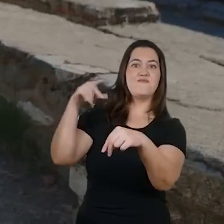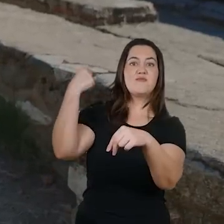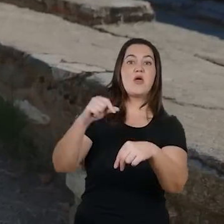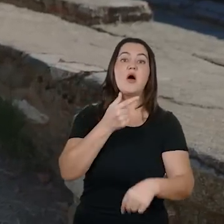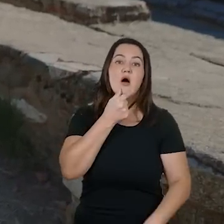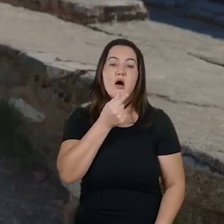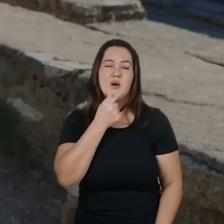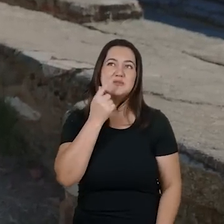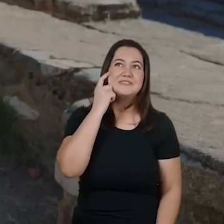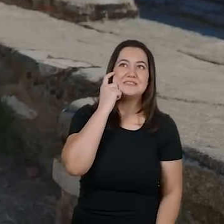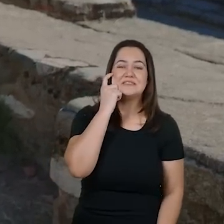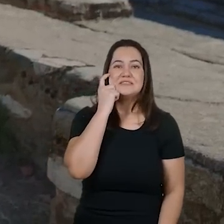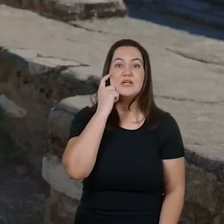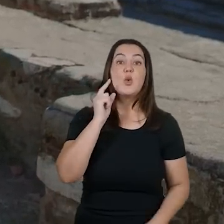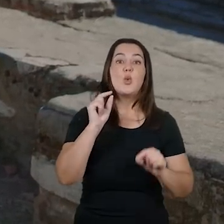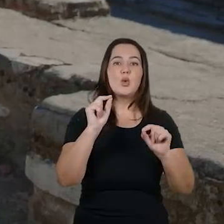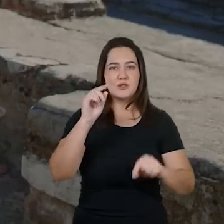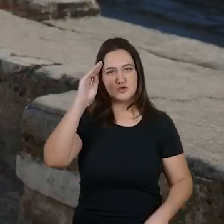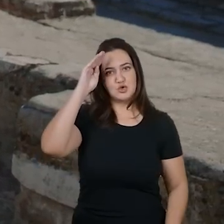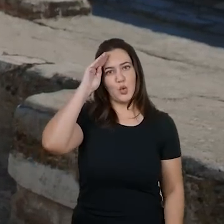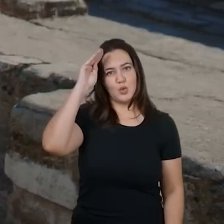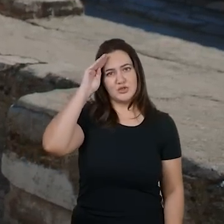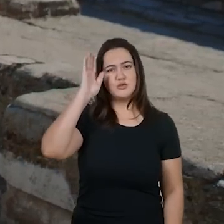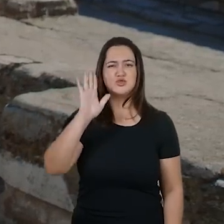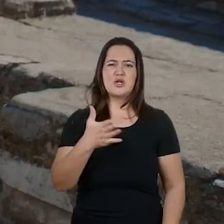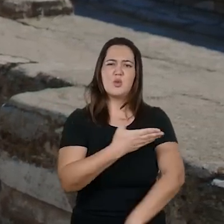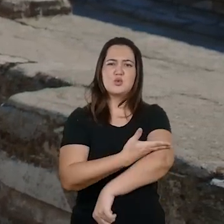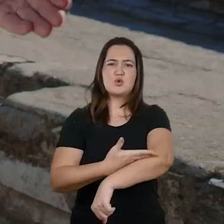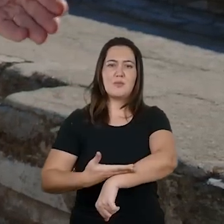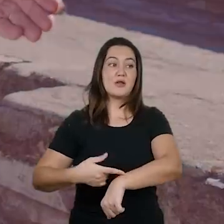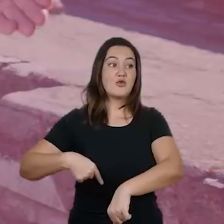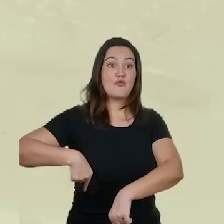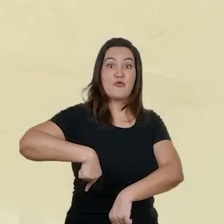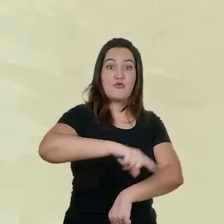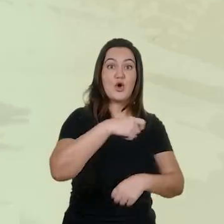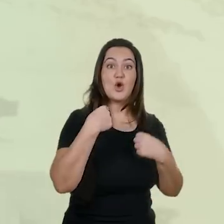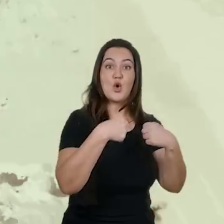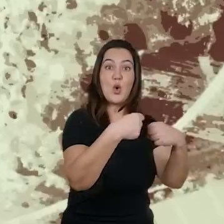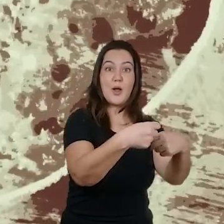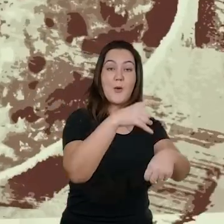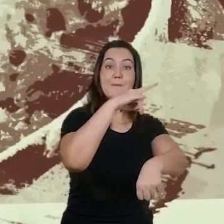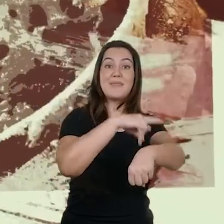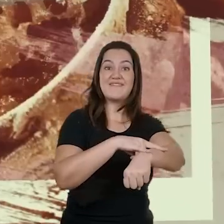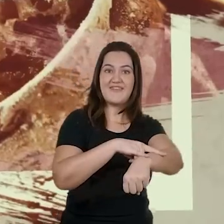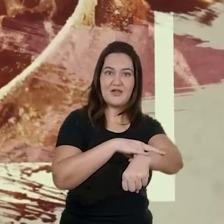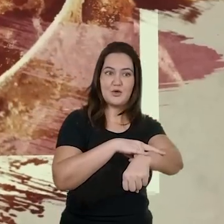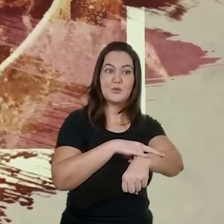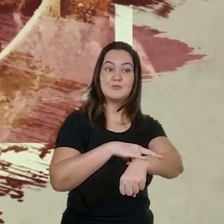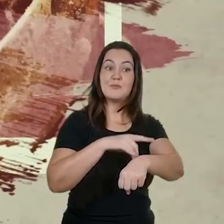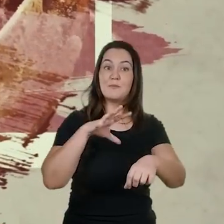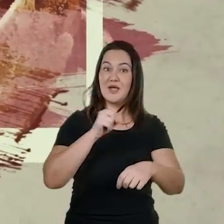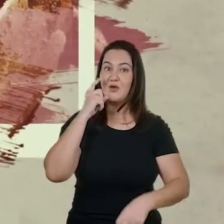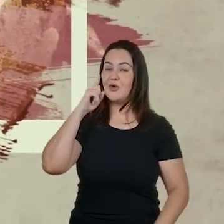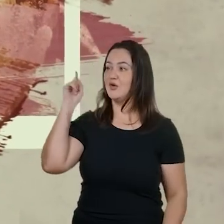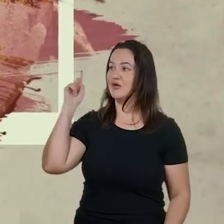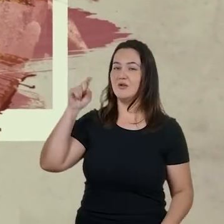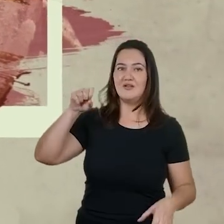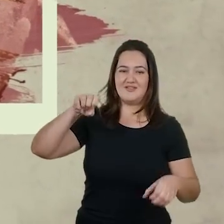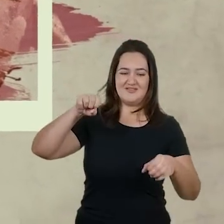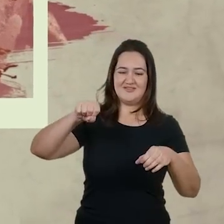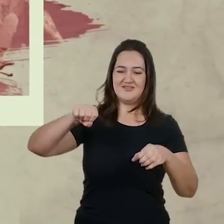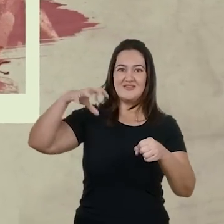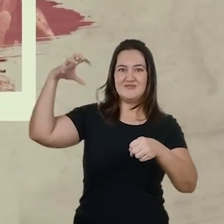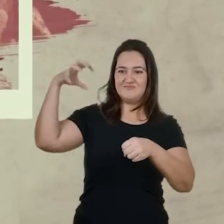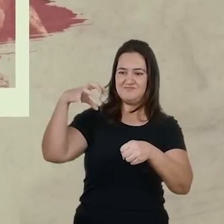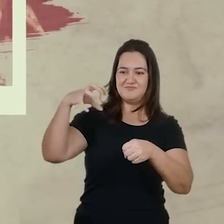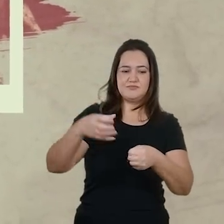sua ideia como veterano de guerra seria correr até um banheiro próximo, pegar uma esponja do mar embebida de vinagre, sabendo